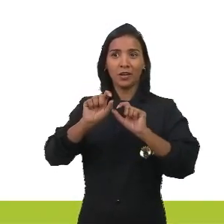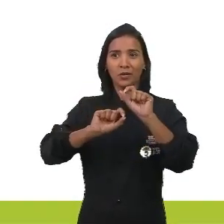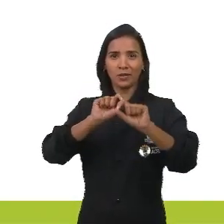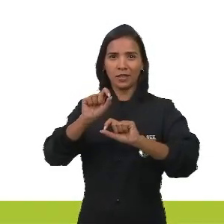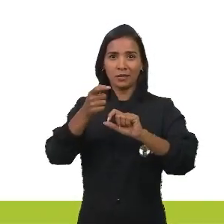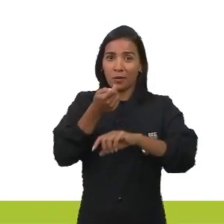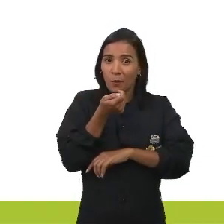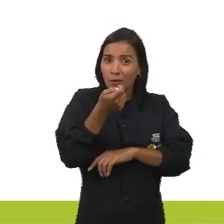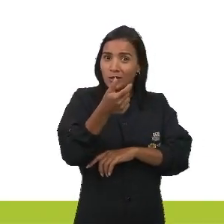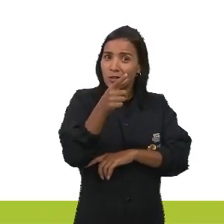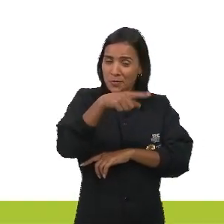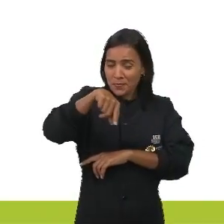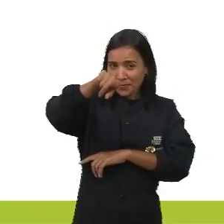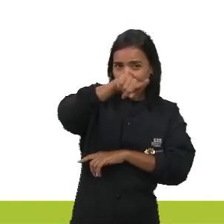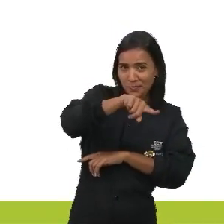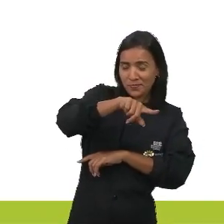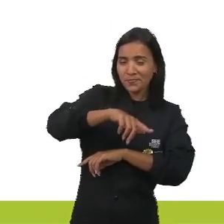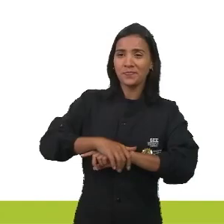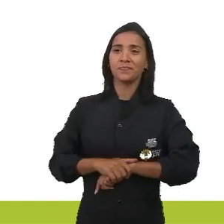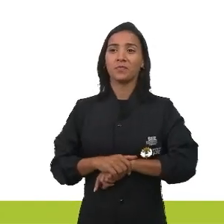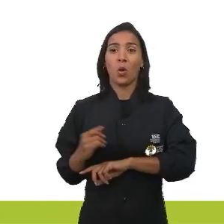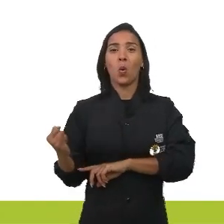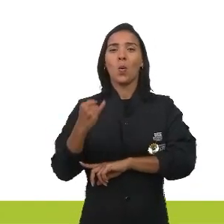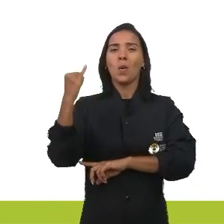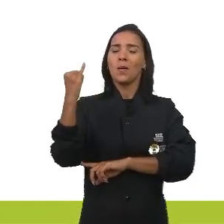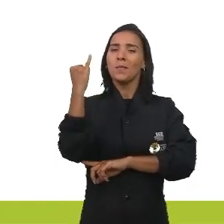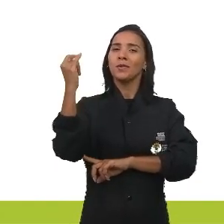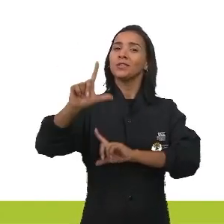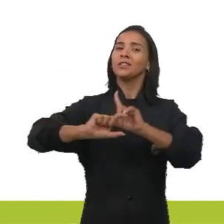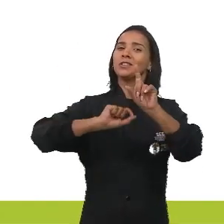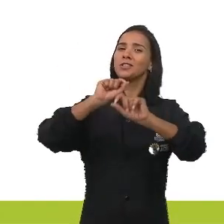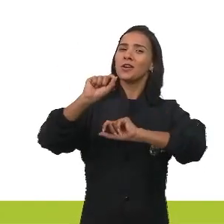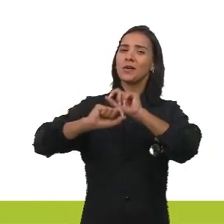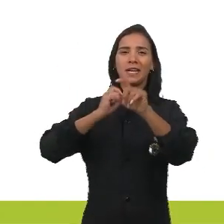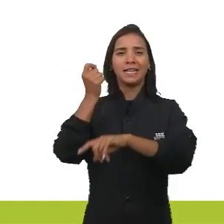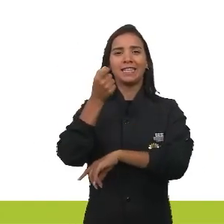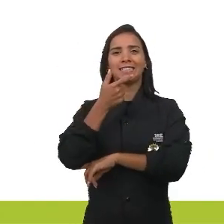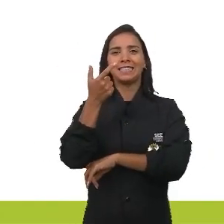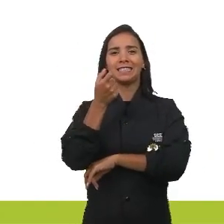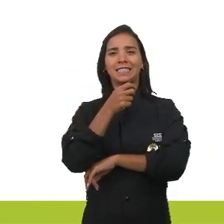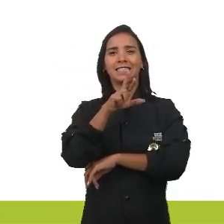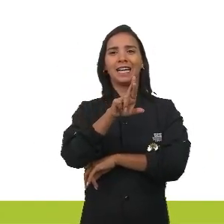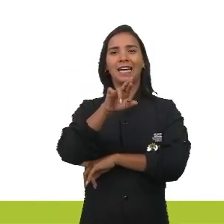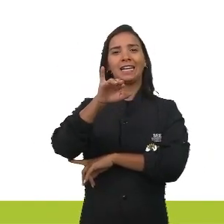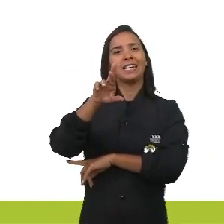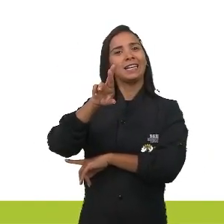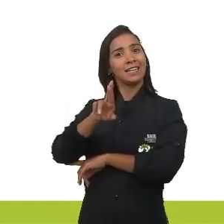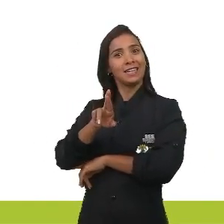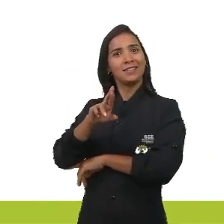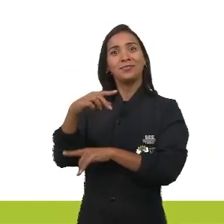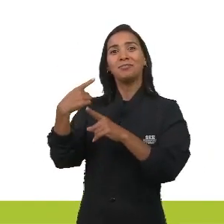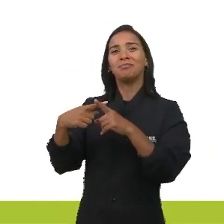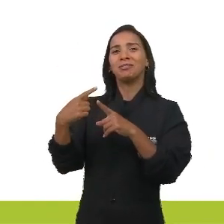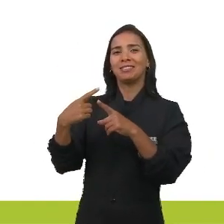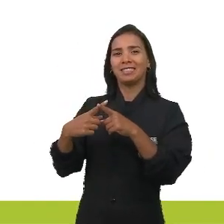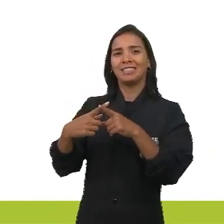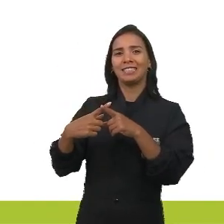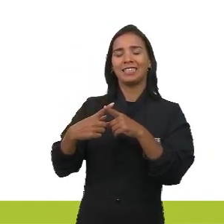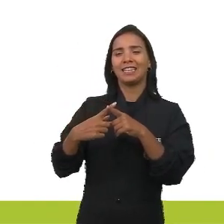é a dica do maroto o importante é rir rir do qu Professor Qual é a graça